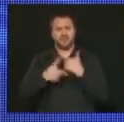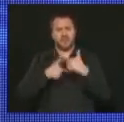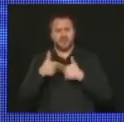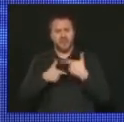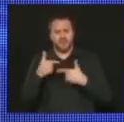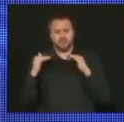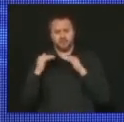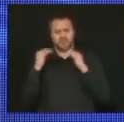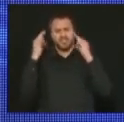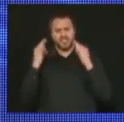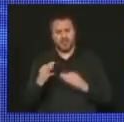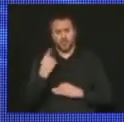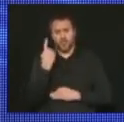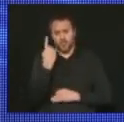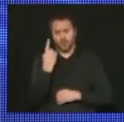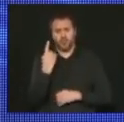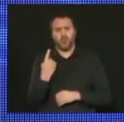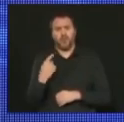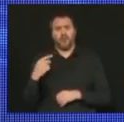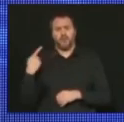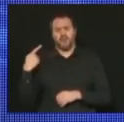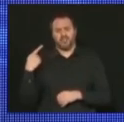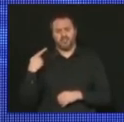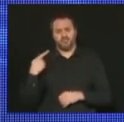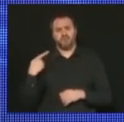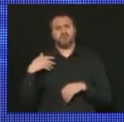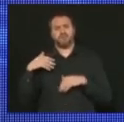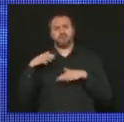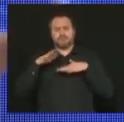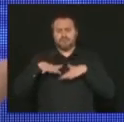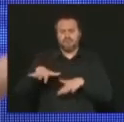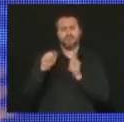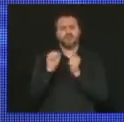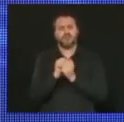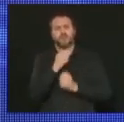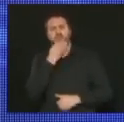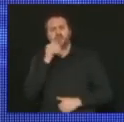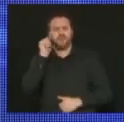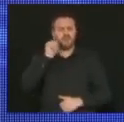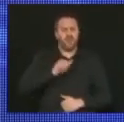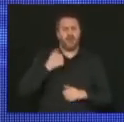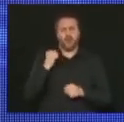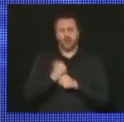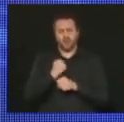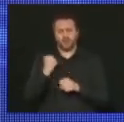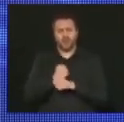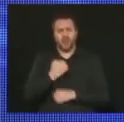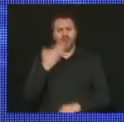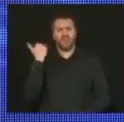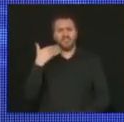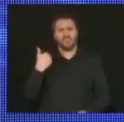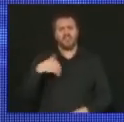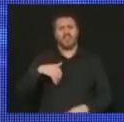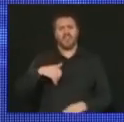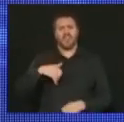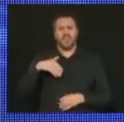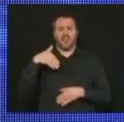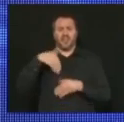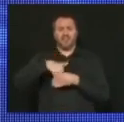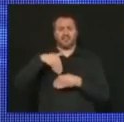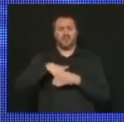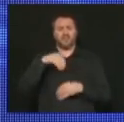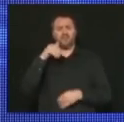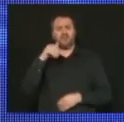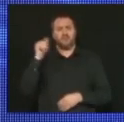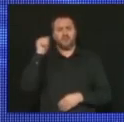coerente no único partido militando junto com mulheres e homens que construíram lá atrás por exemplo a eleição de uma menina de 22 anos